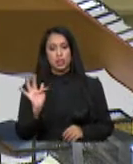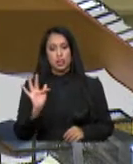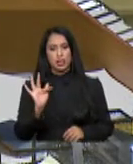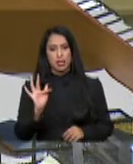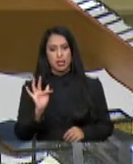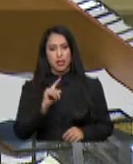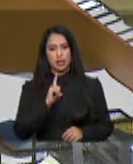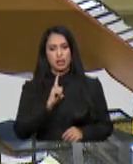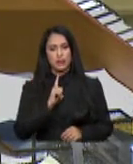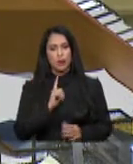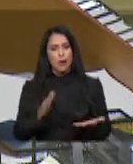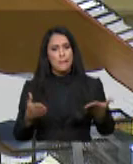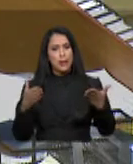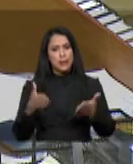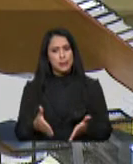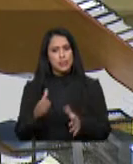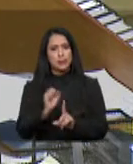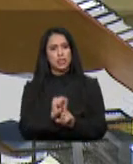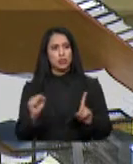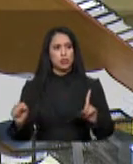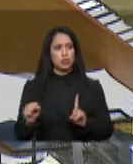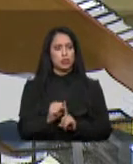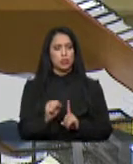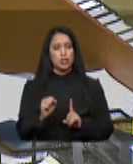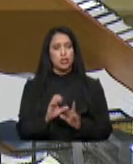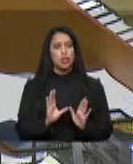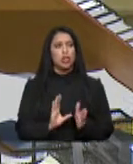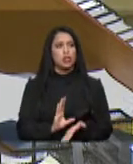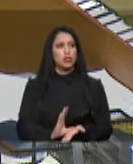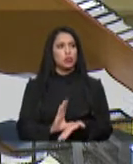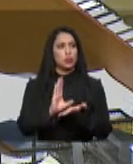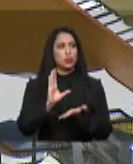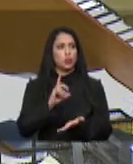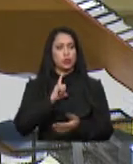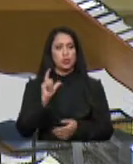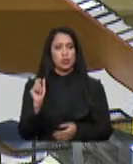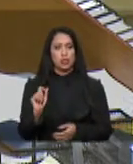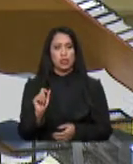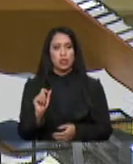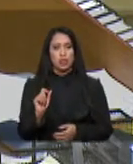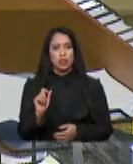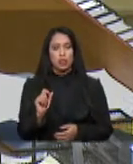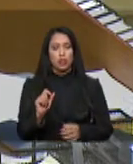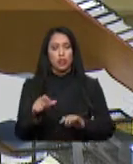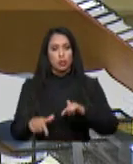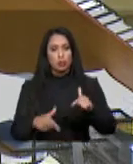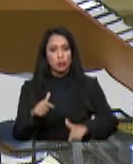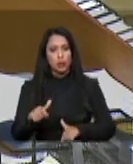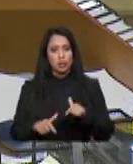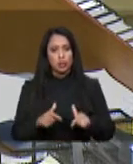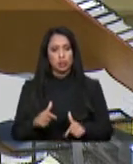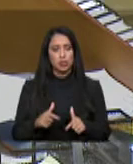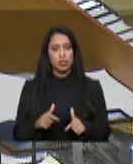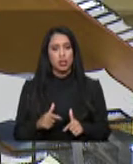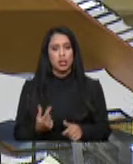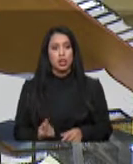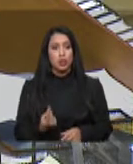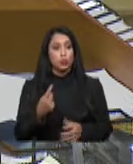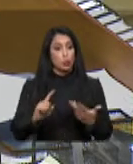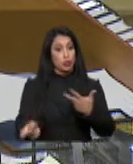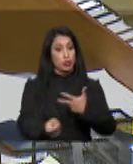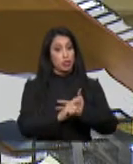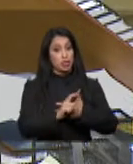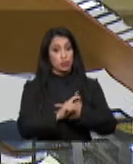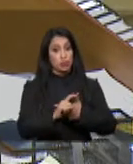reconheceu que a participação popular em conselho como insuscetível de alteração por ato unilateral do Poder